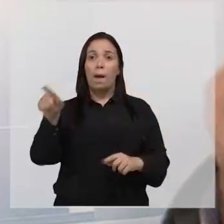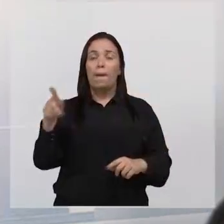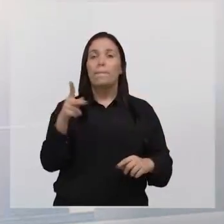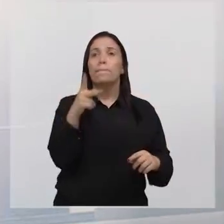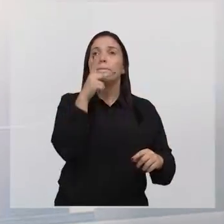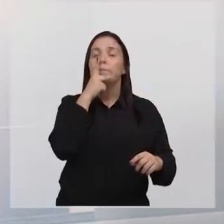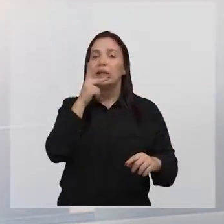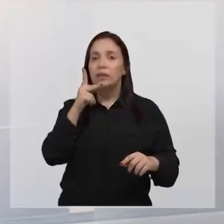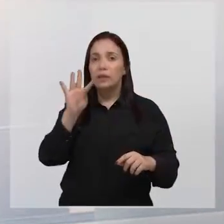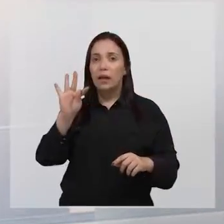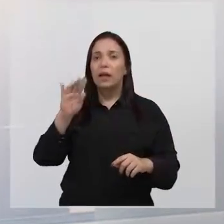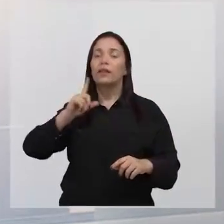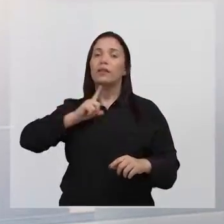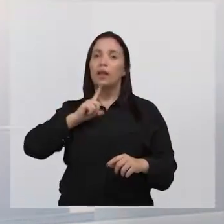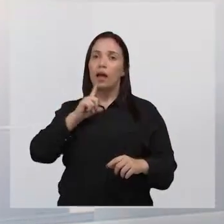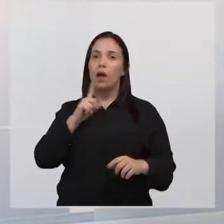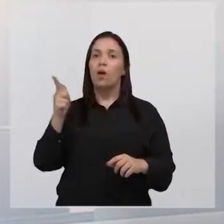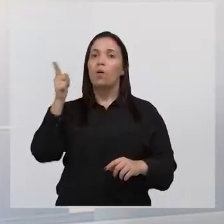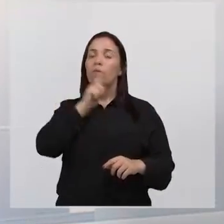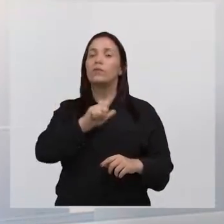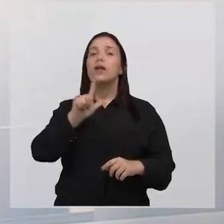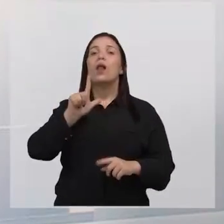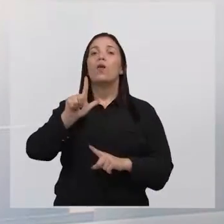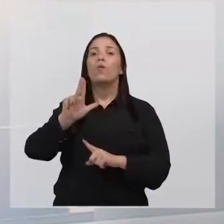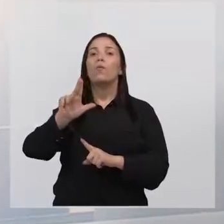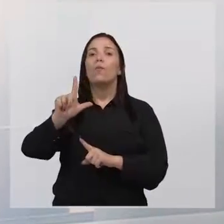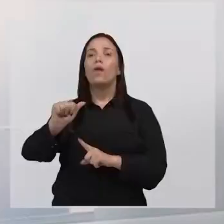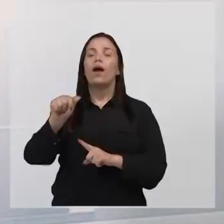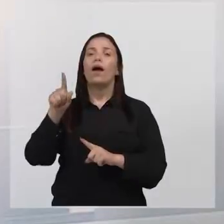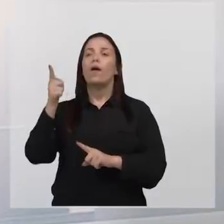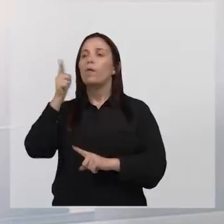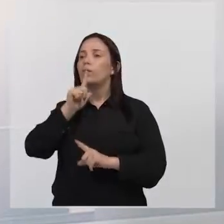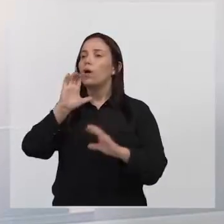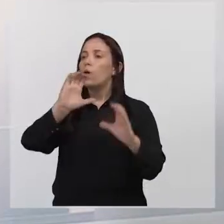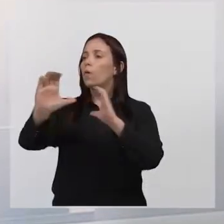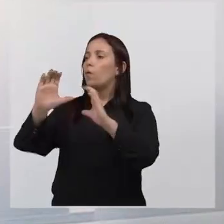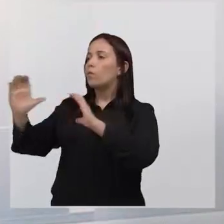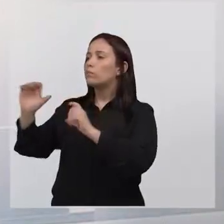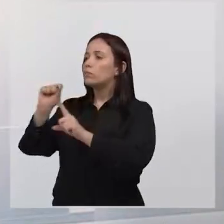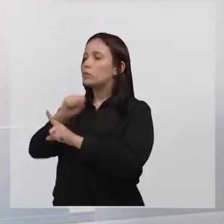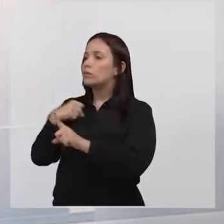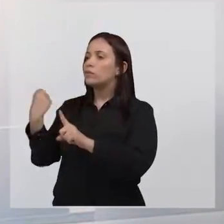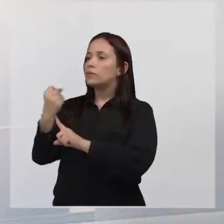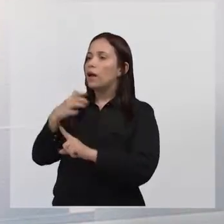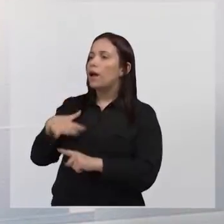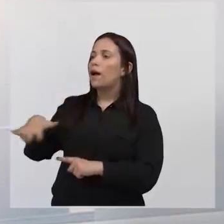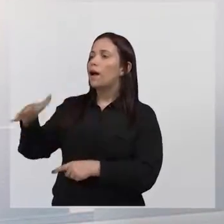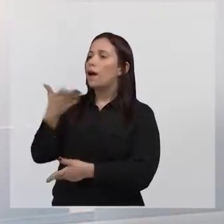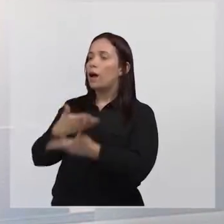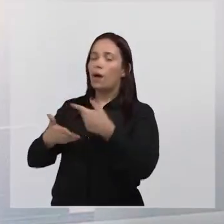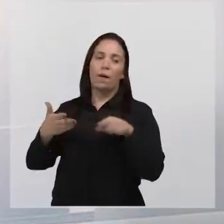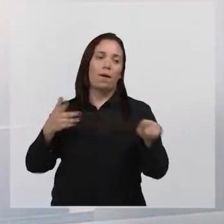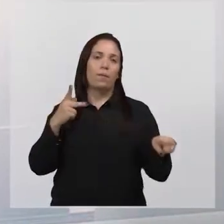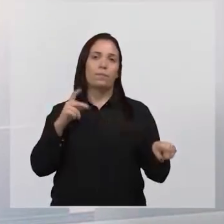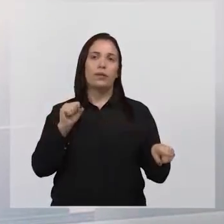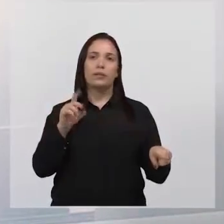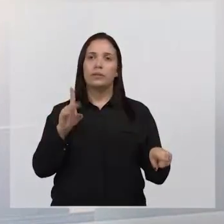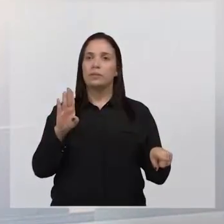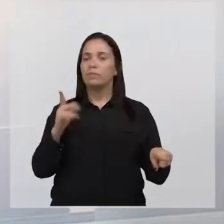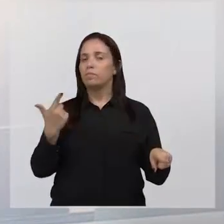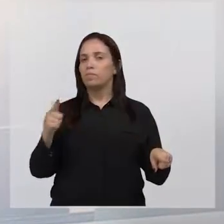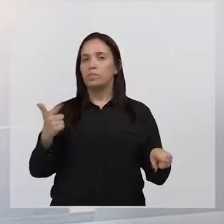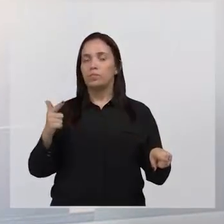carismática que consegue se comunicar com as massas, que é Lula, coisa que o PSDB não o tem. Do outro lado, você tem